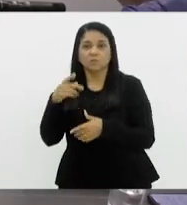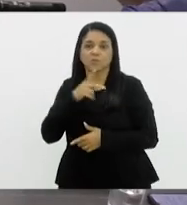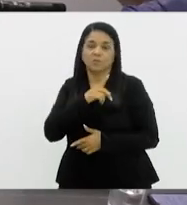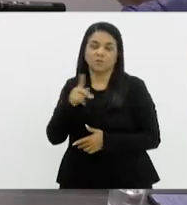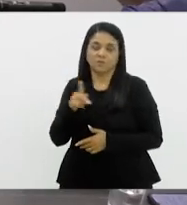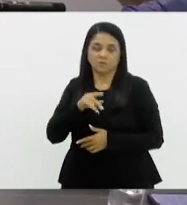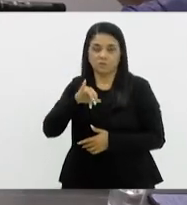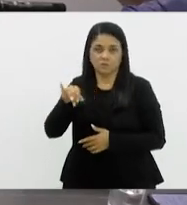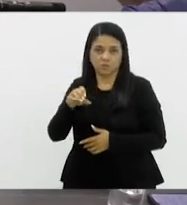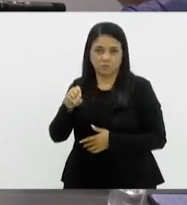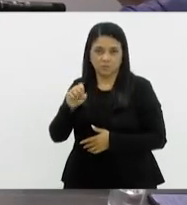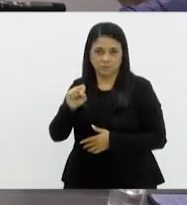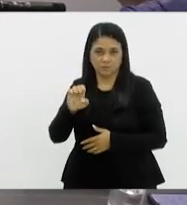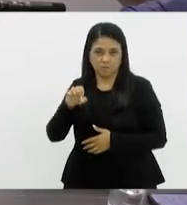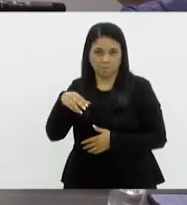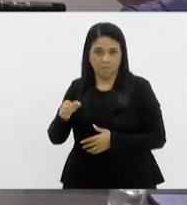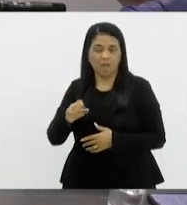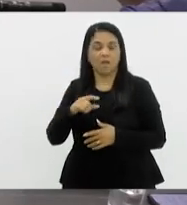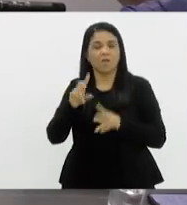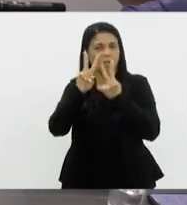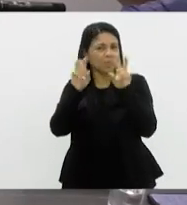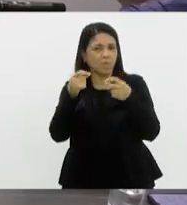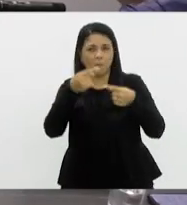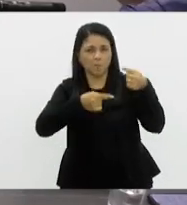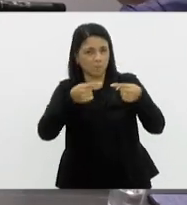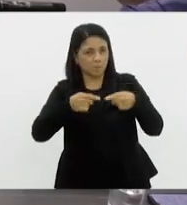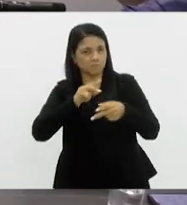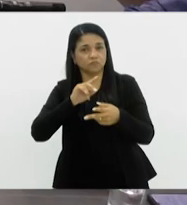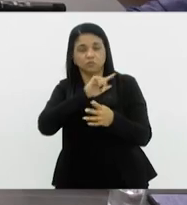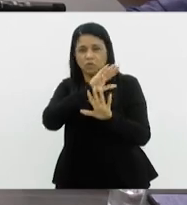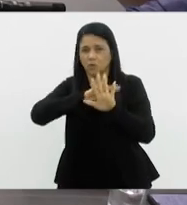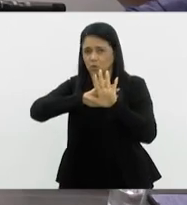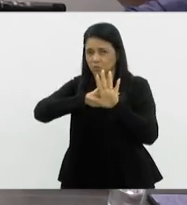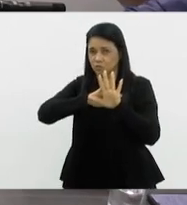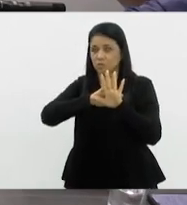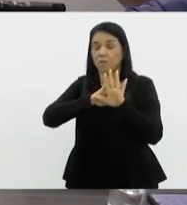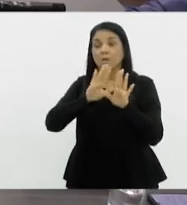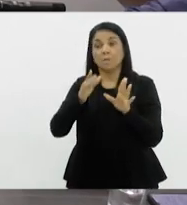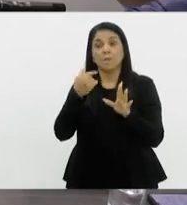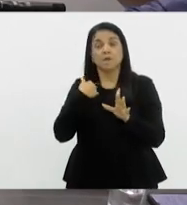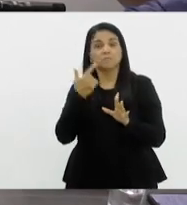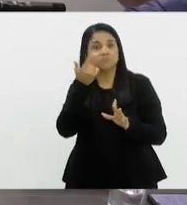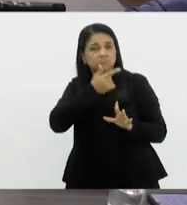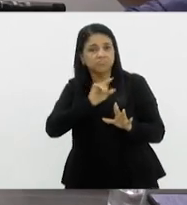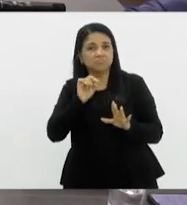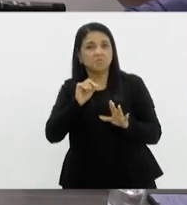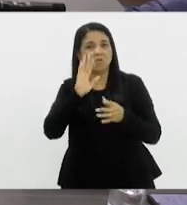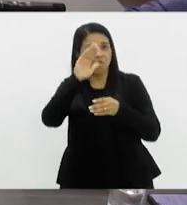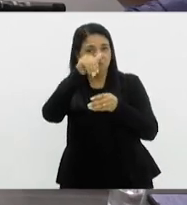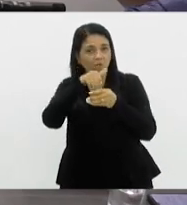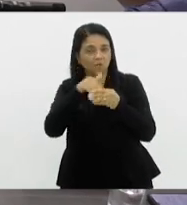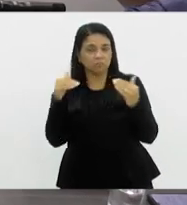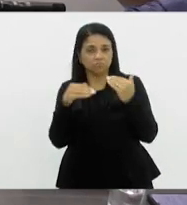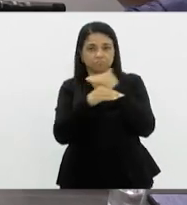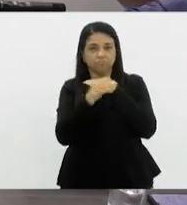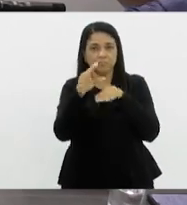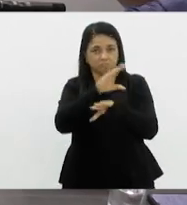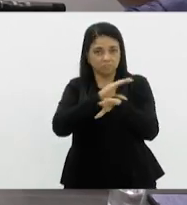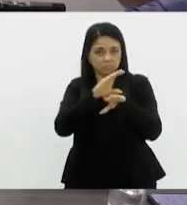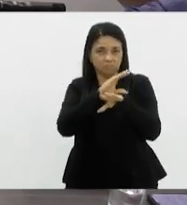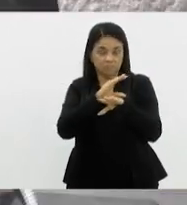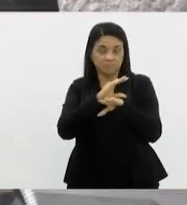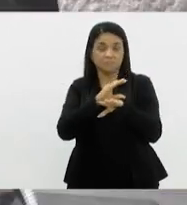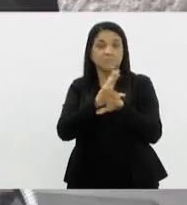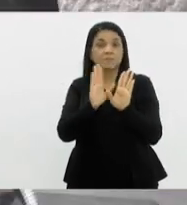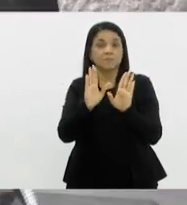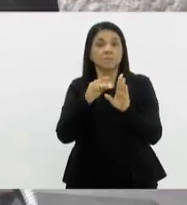tema polêmico sobre o aspecto ideológico e tudo mais, mas pelo menos está superado. Eu mantenho o voto pela inconstitucionalidade, que é o que eu sustento,